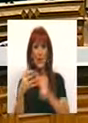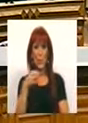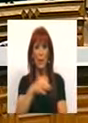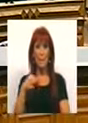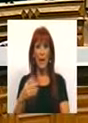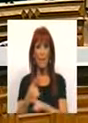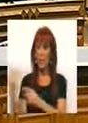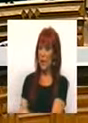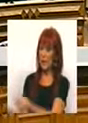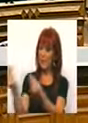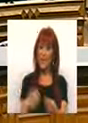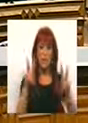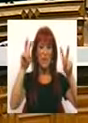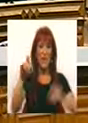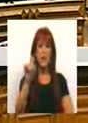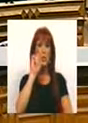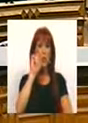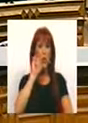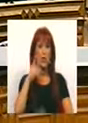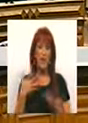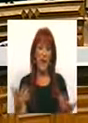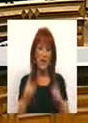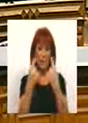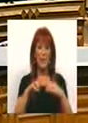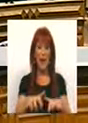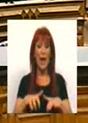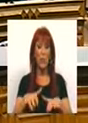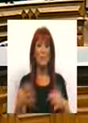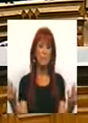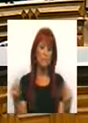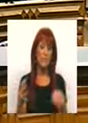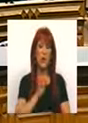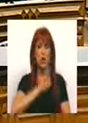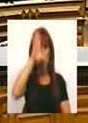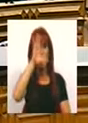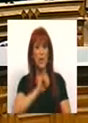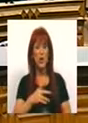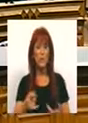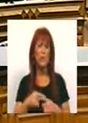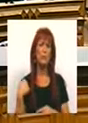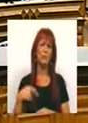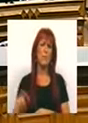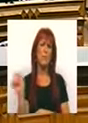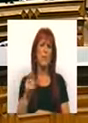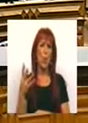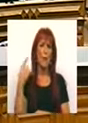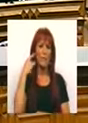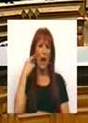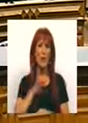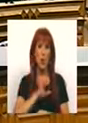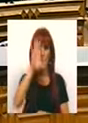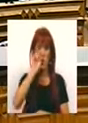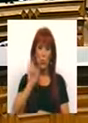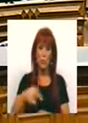por ter trazido a matéria da segurança a este plenário. De facto, Sr. Ministro, já lá vão 4 meses desde que o Sr.